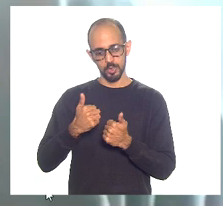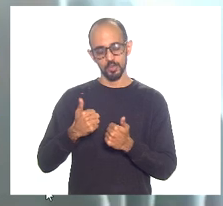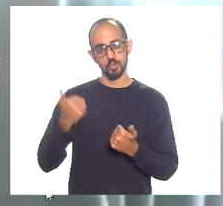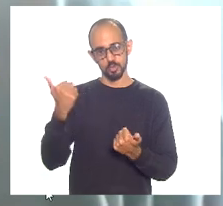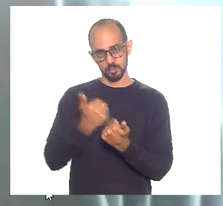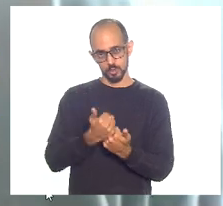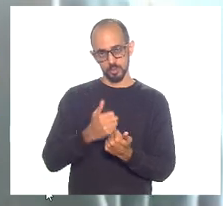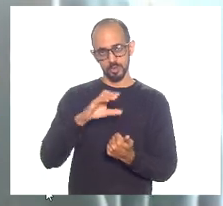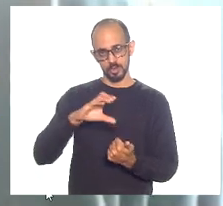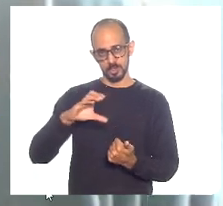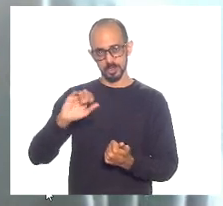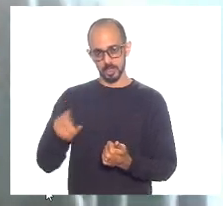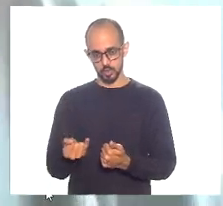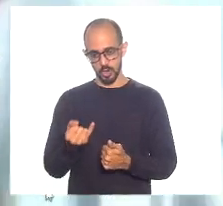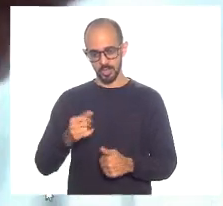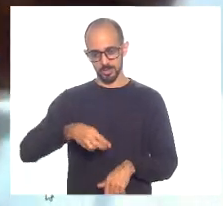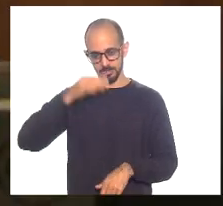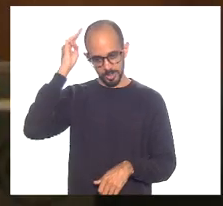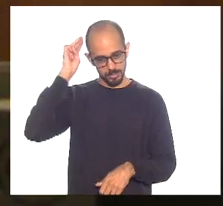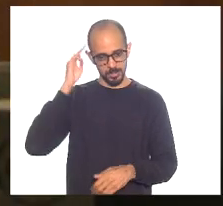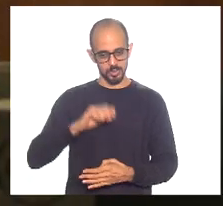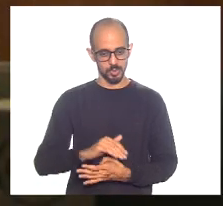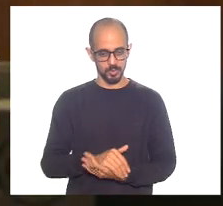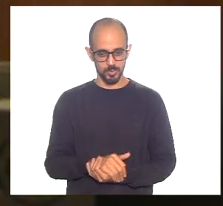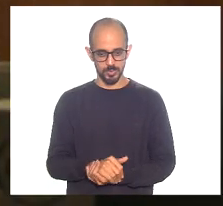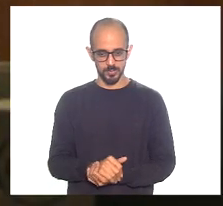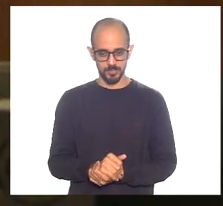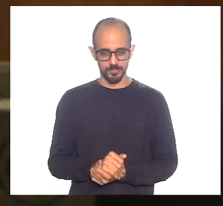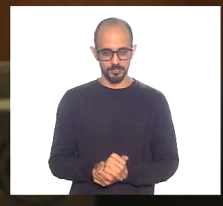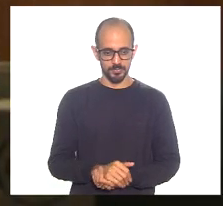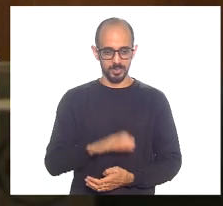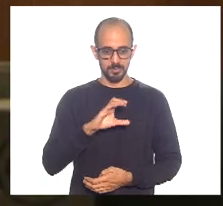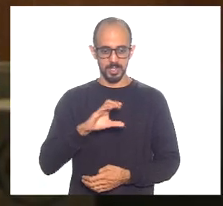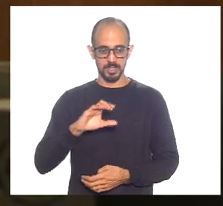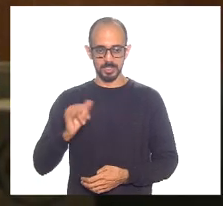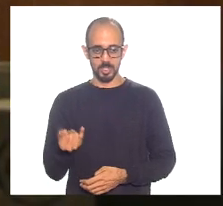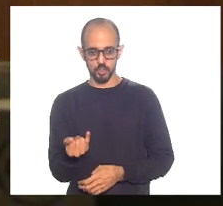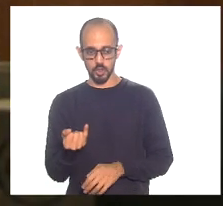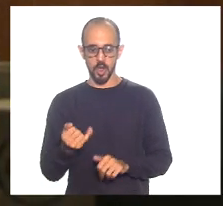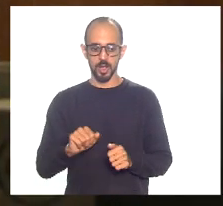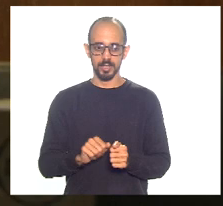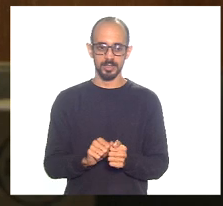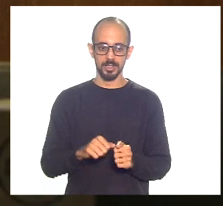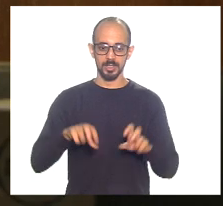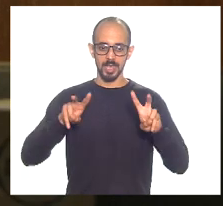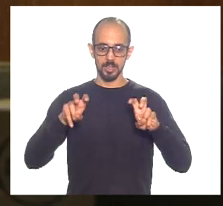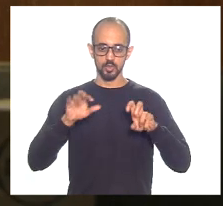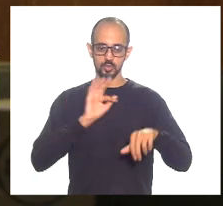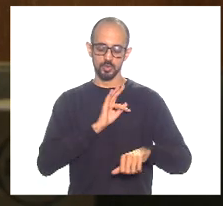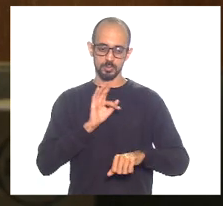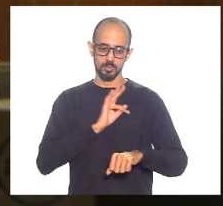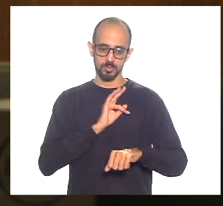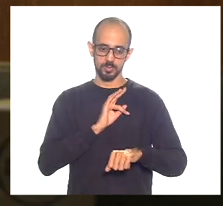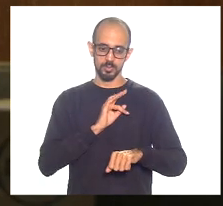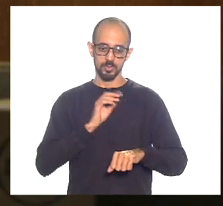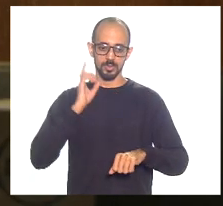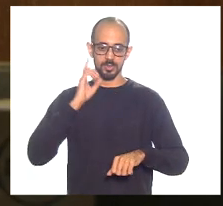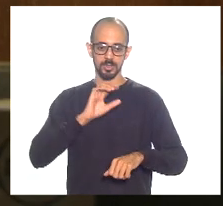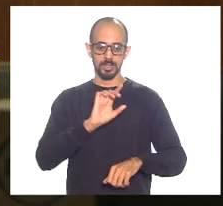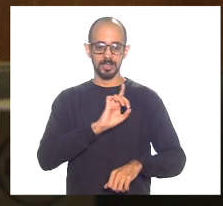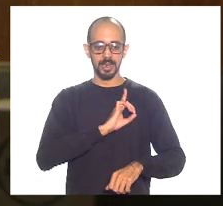CCJ do Márcio Pacheco. Pela Comissão de Segurança Pública e Assunto de Polícia, deputado delegado Carlos